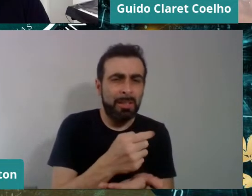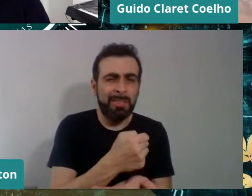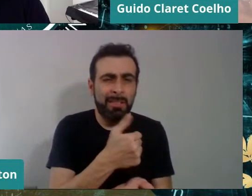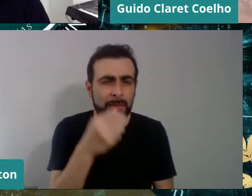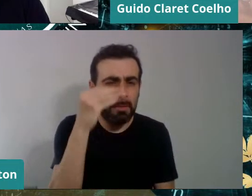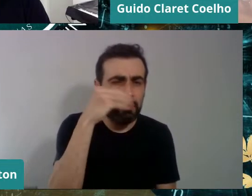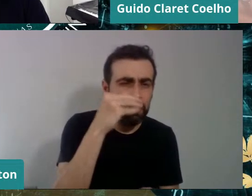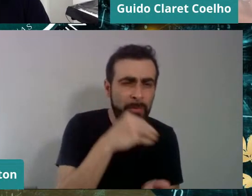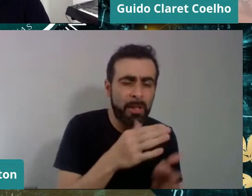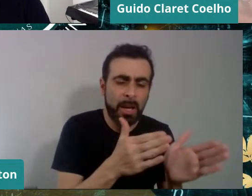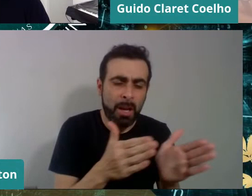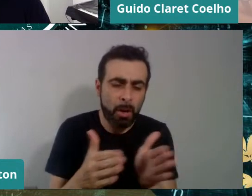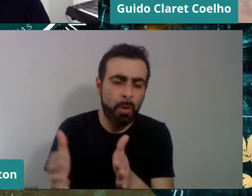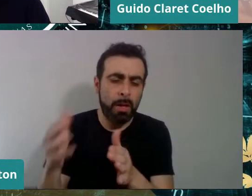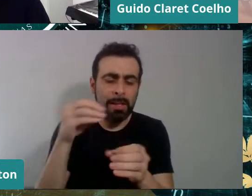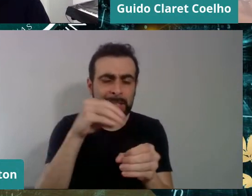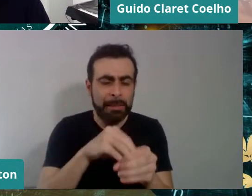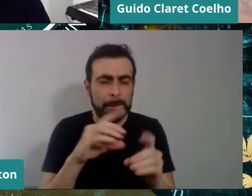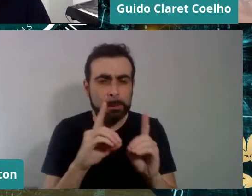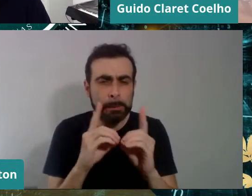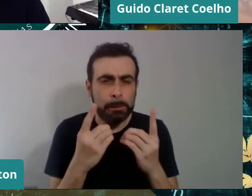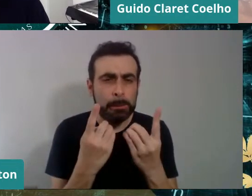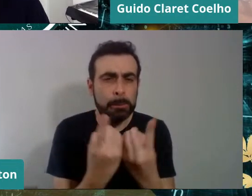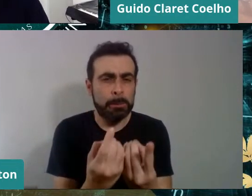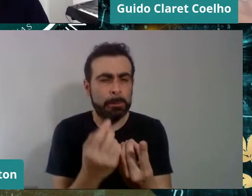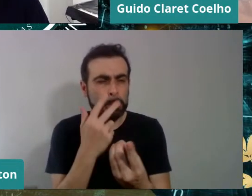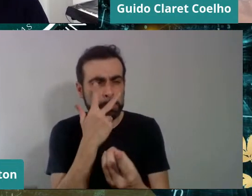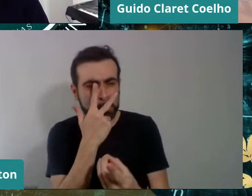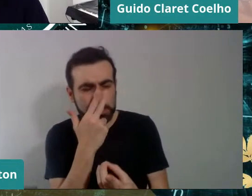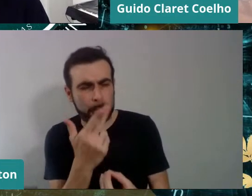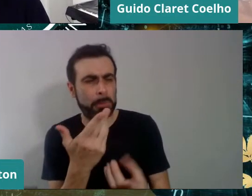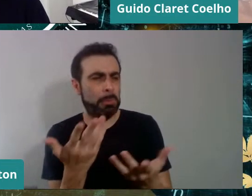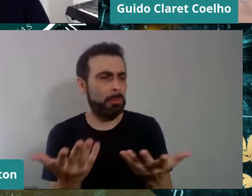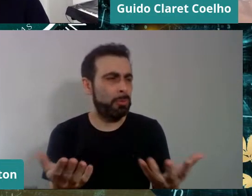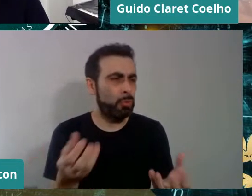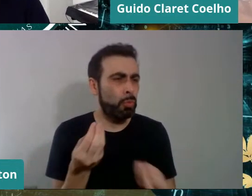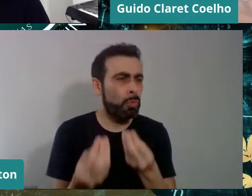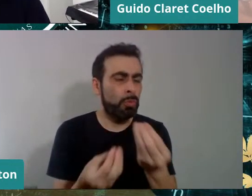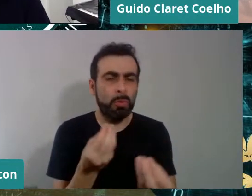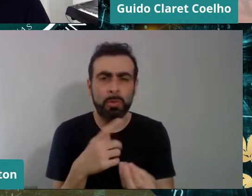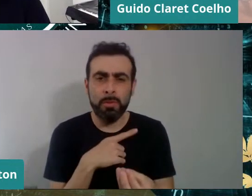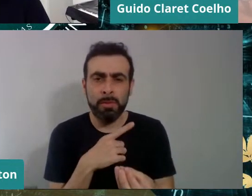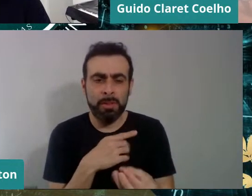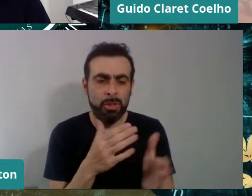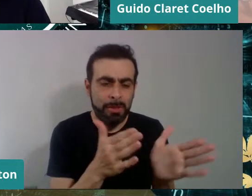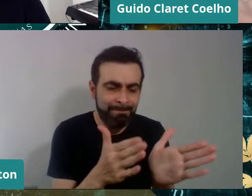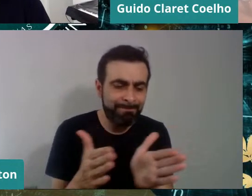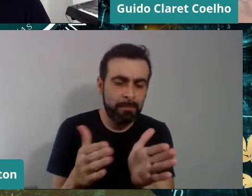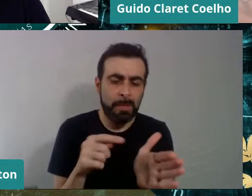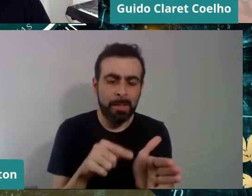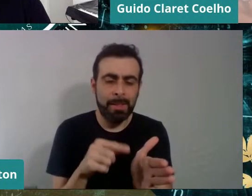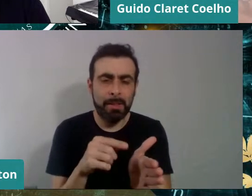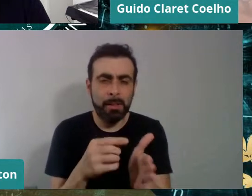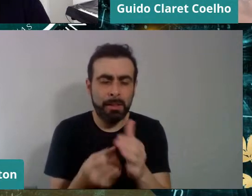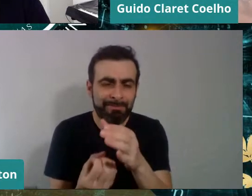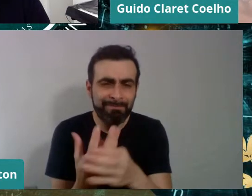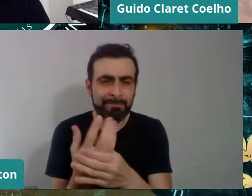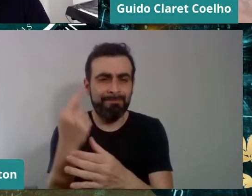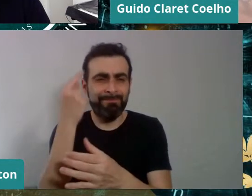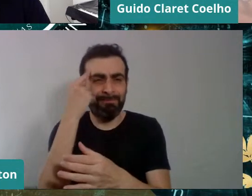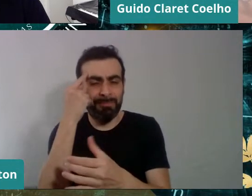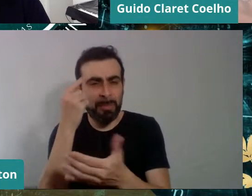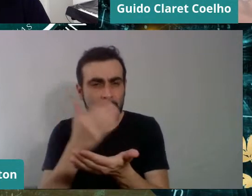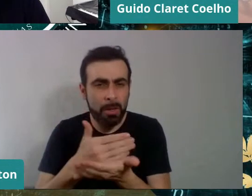lá no departamento. Nós tínhamos aquela brasa no peito pronta para ser novamente uma